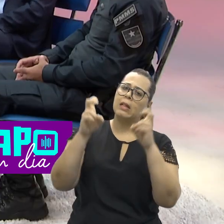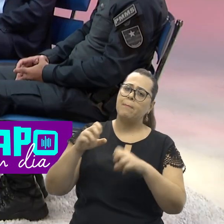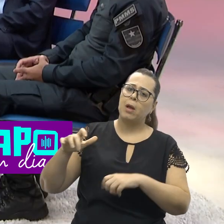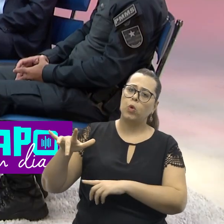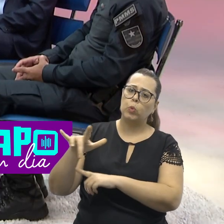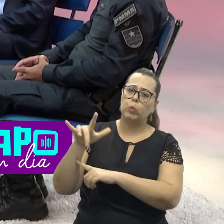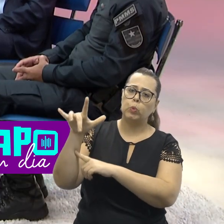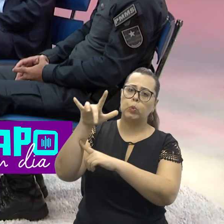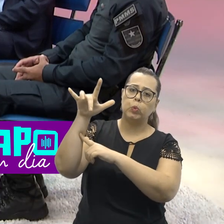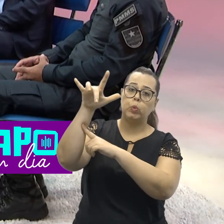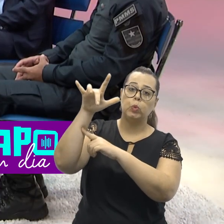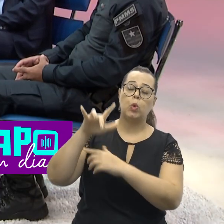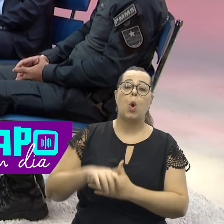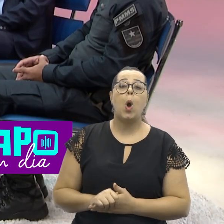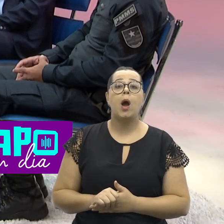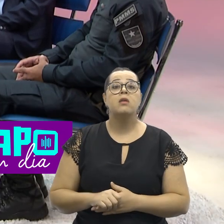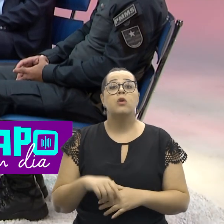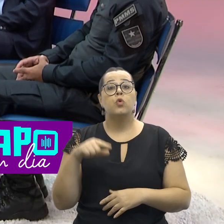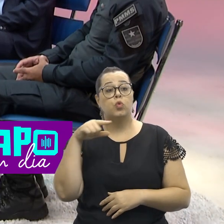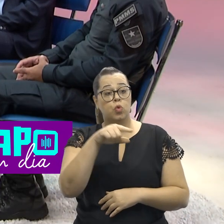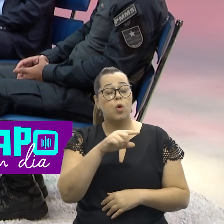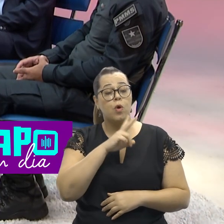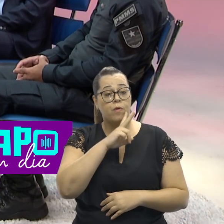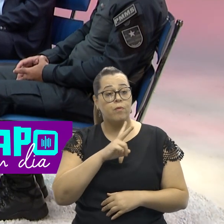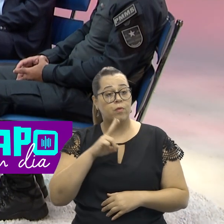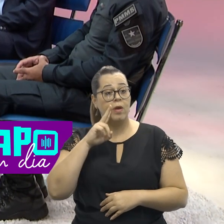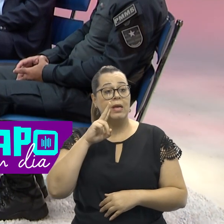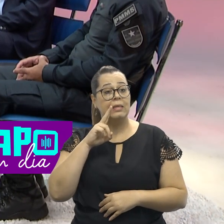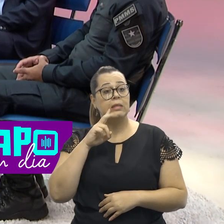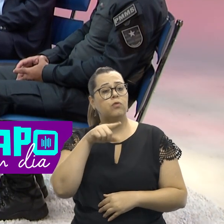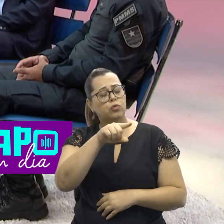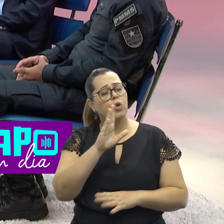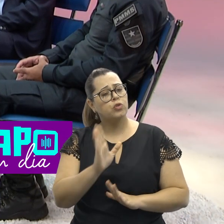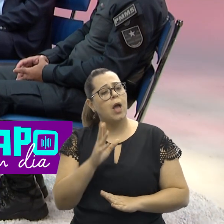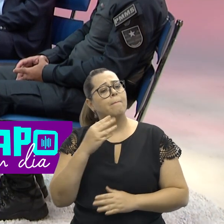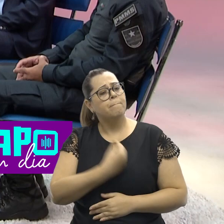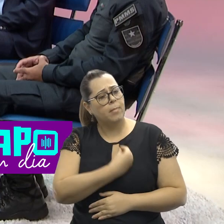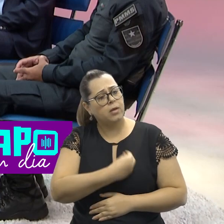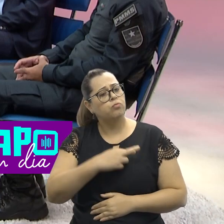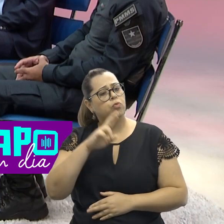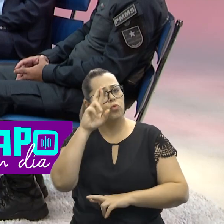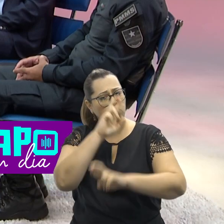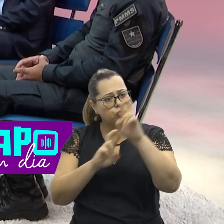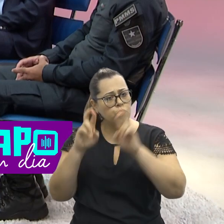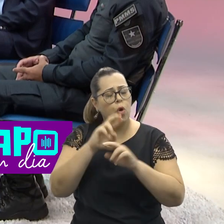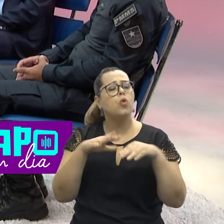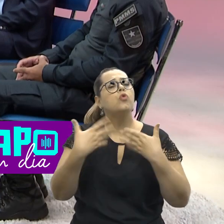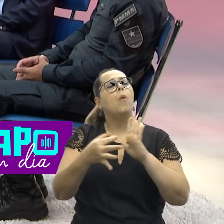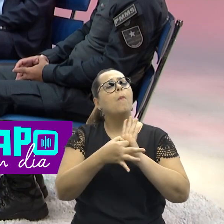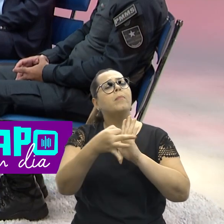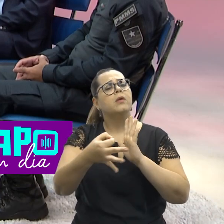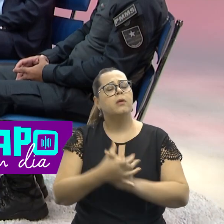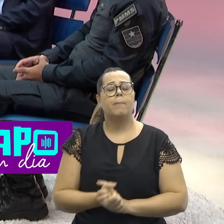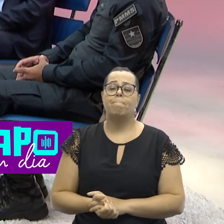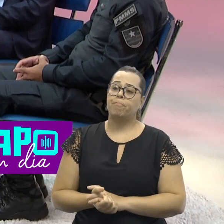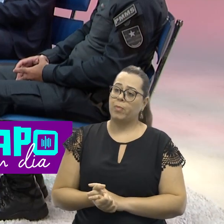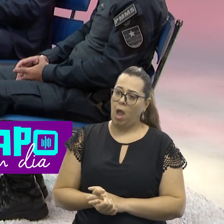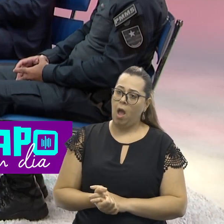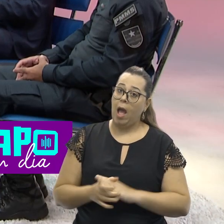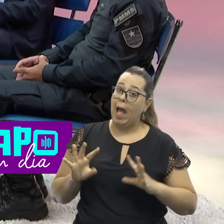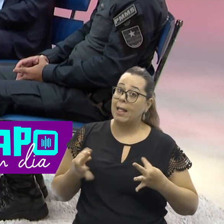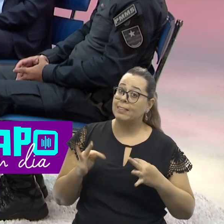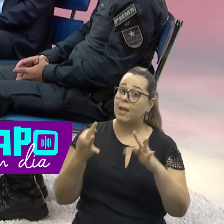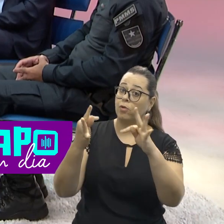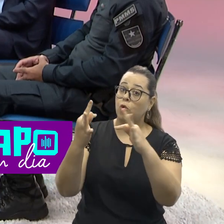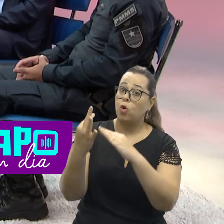você, vereador, também que já fez parte, né, dessa parte da fiscalização, qual que é a sua análise em relação a isso? A tecnologia